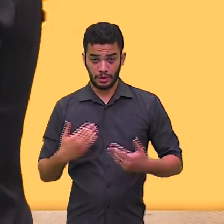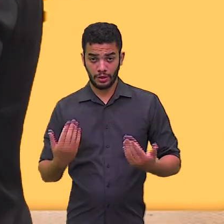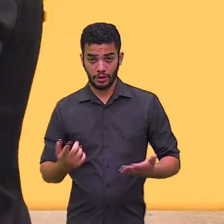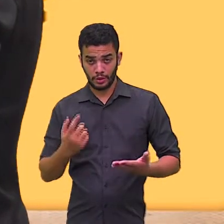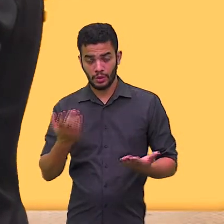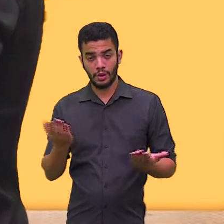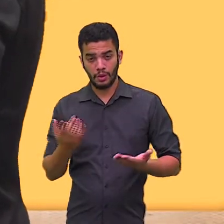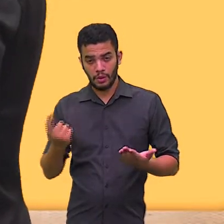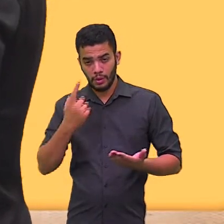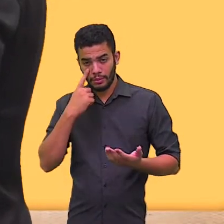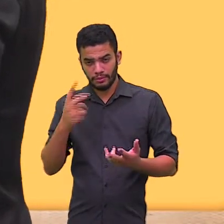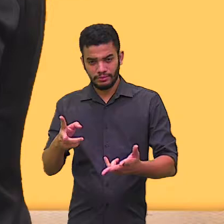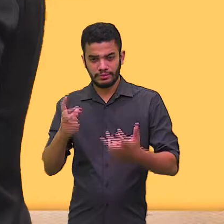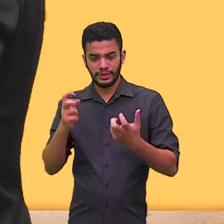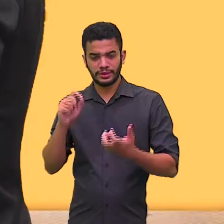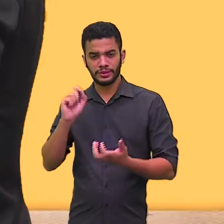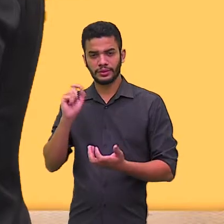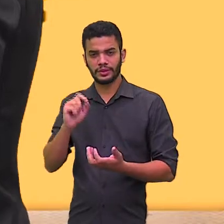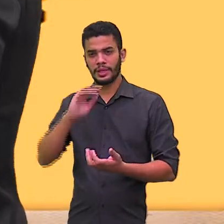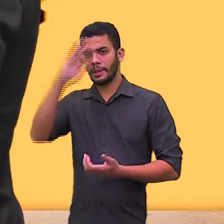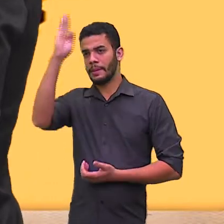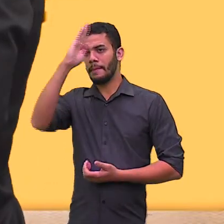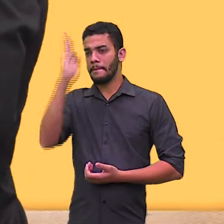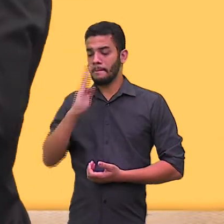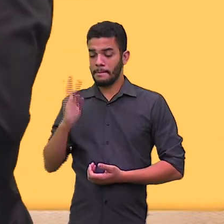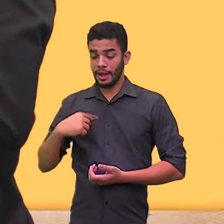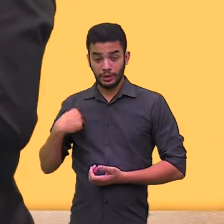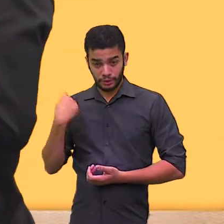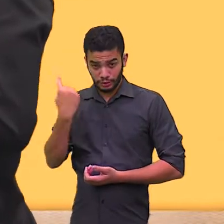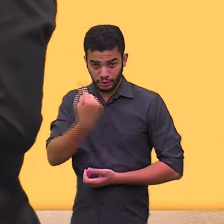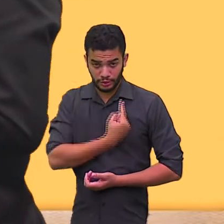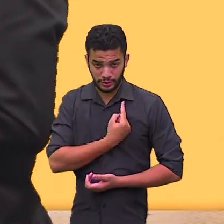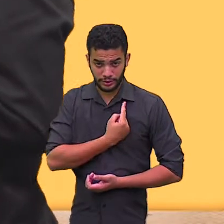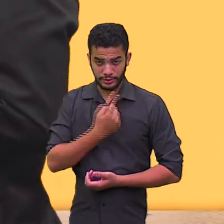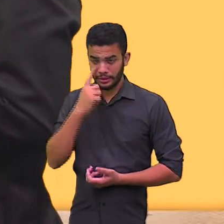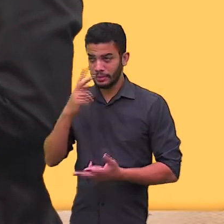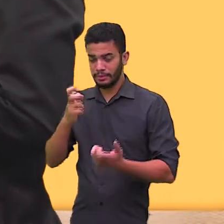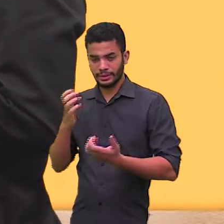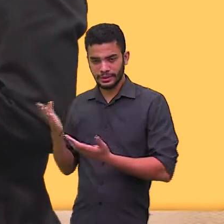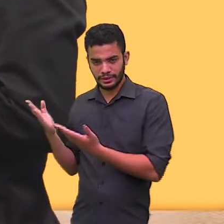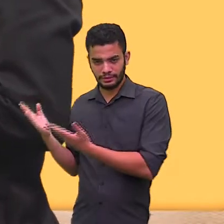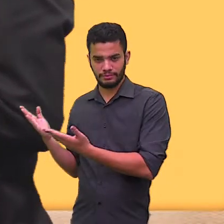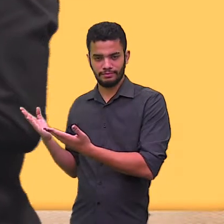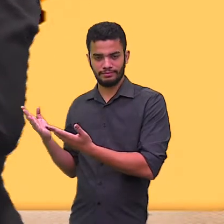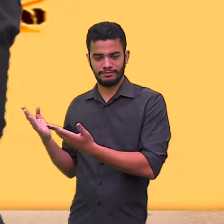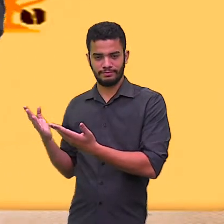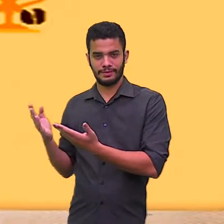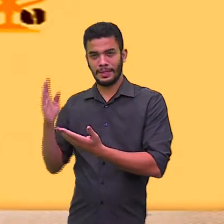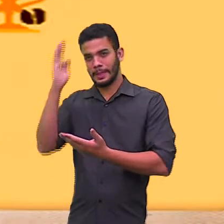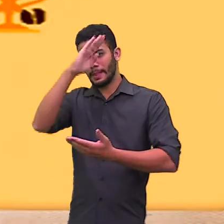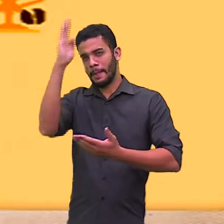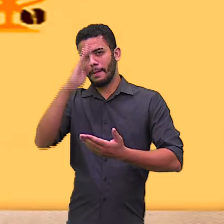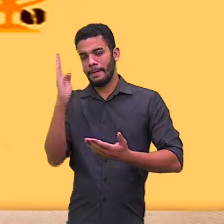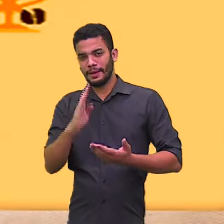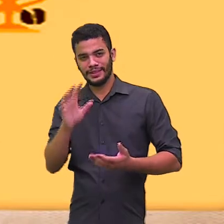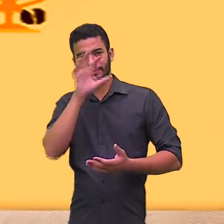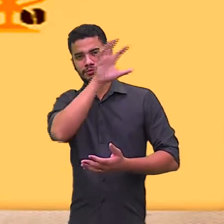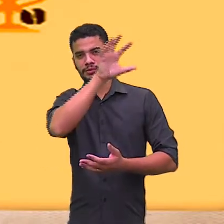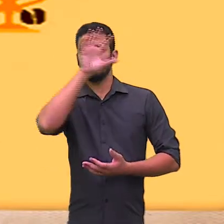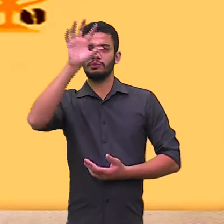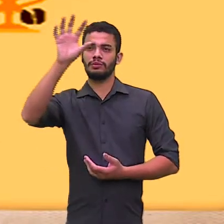Imagine o nosso país sem esse conjunto de caracteres, de